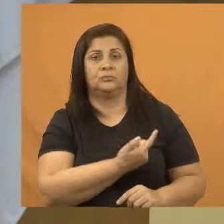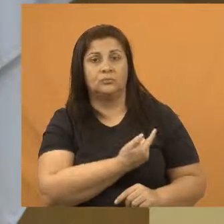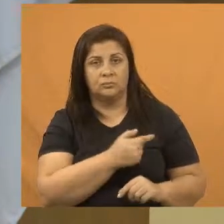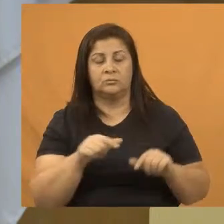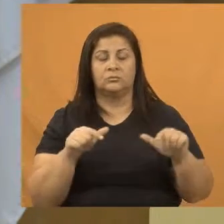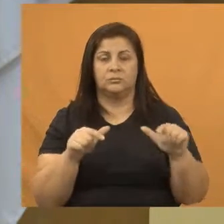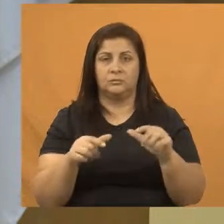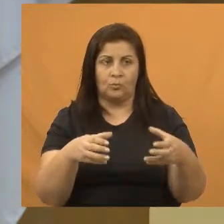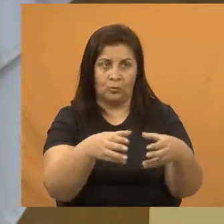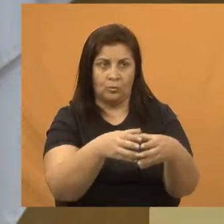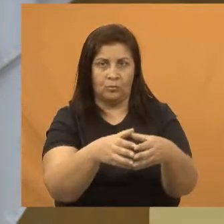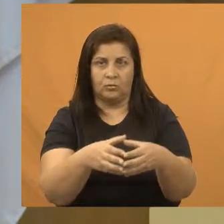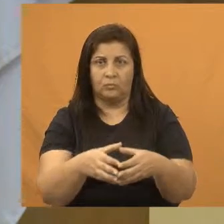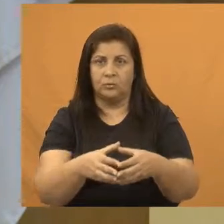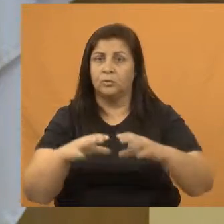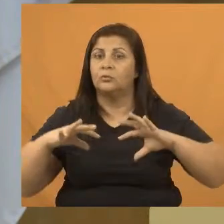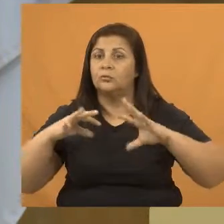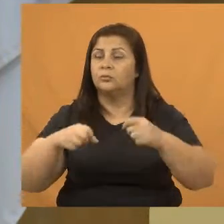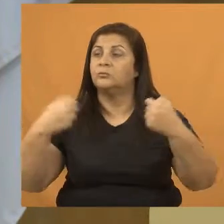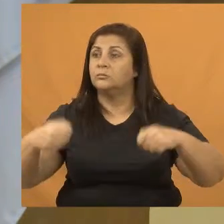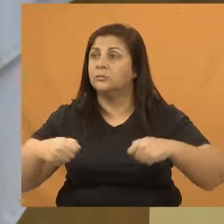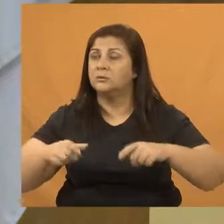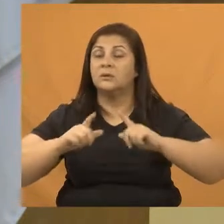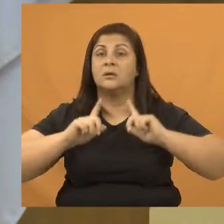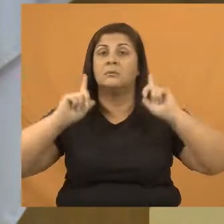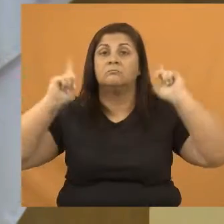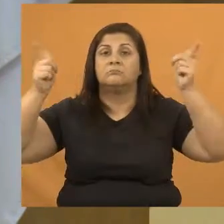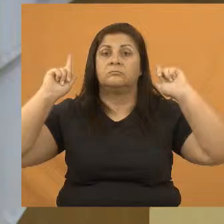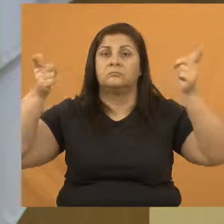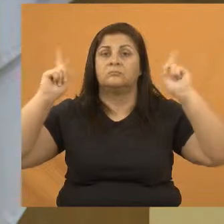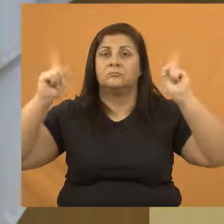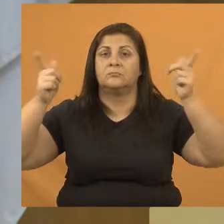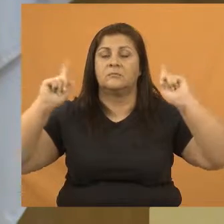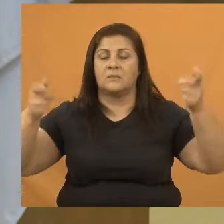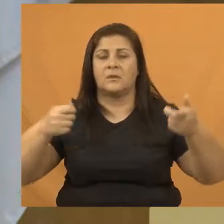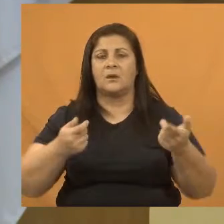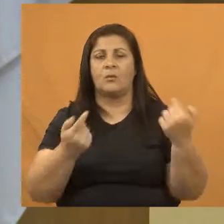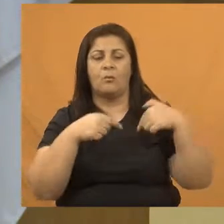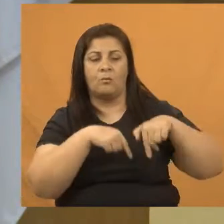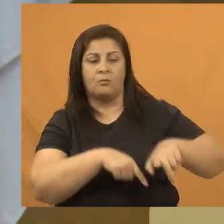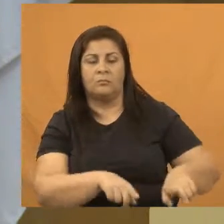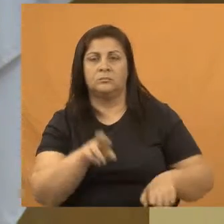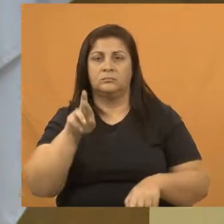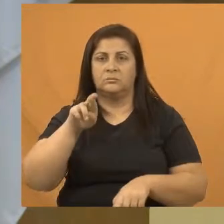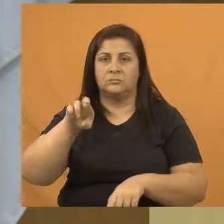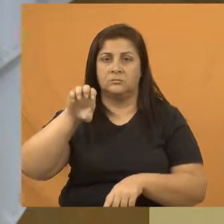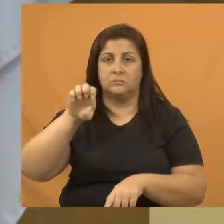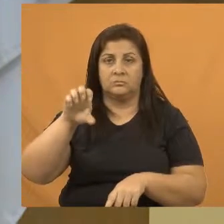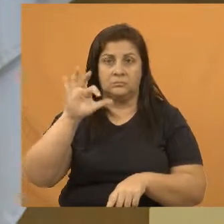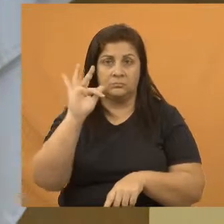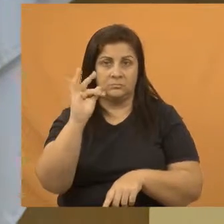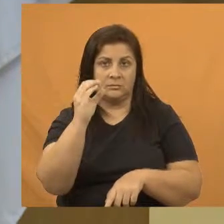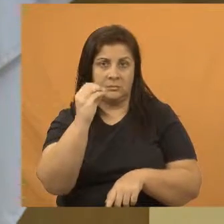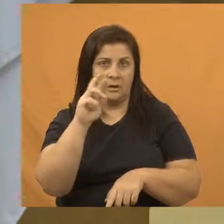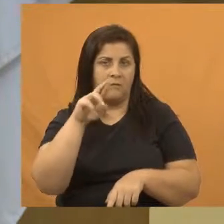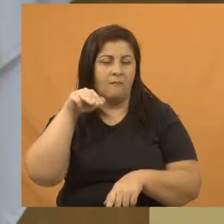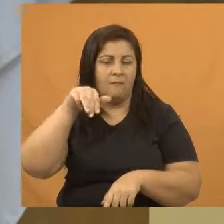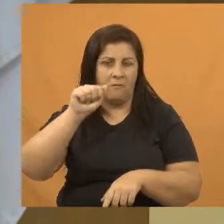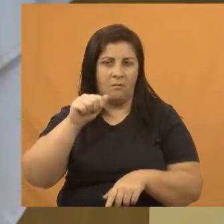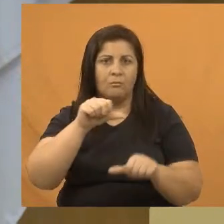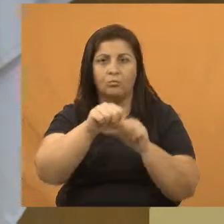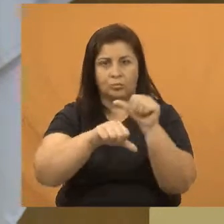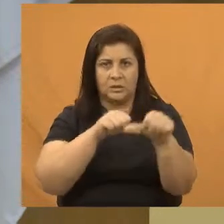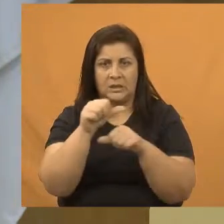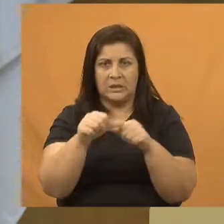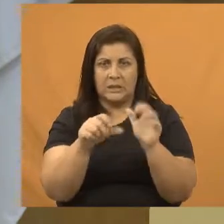classe que deve ir às ruas, para lutar contra a reforma, para lutar contra todos esses ataques que eles estão fazendo